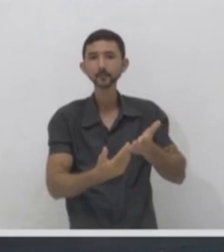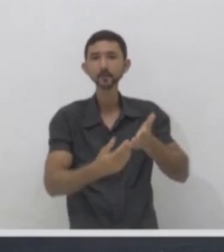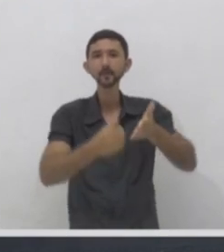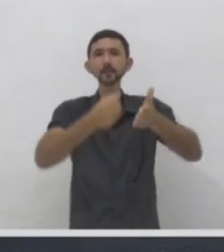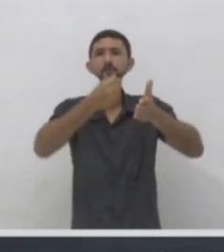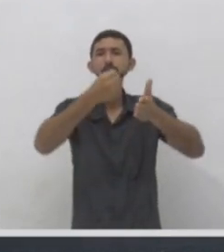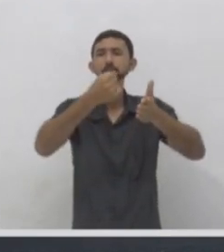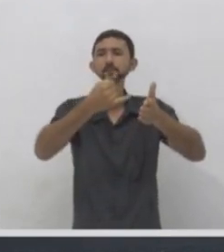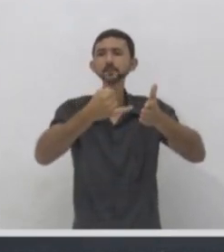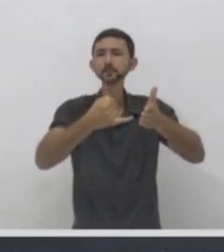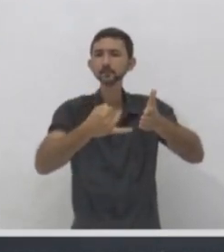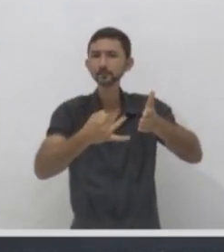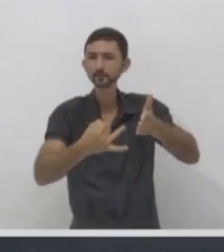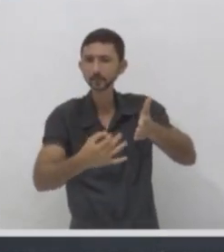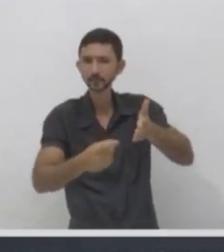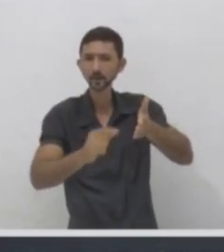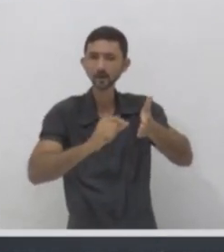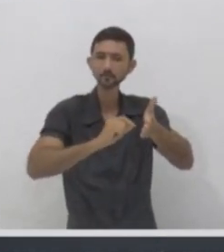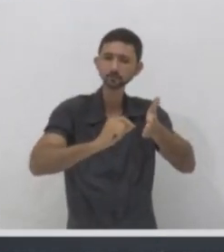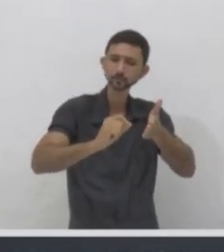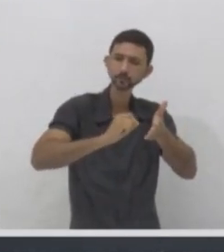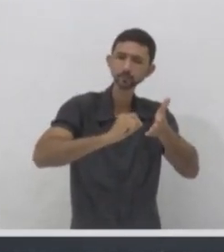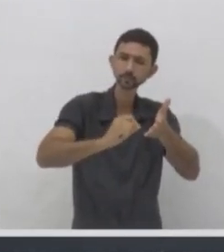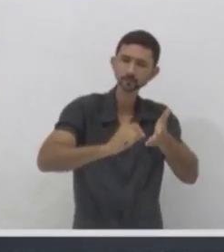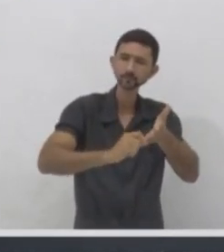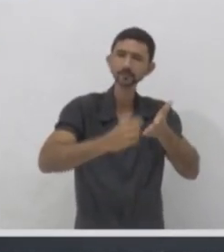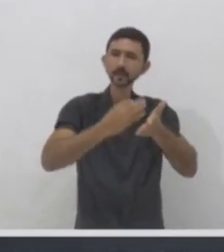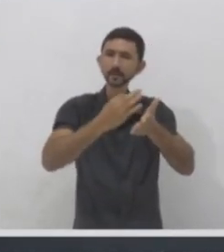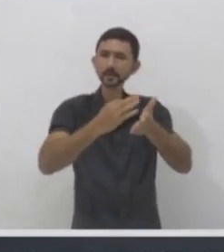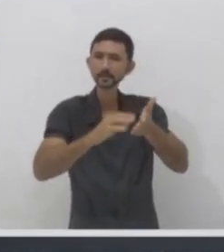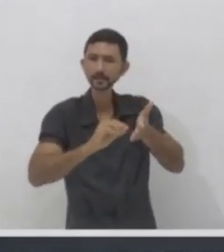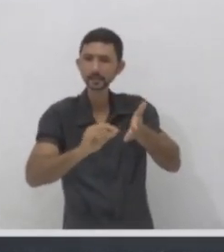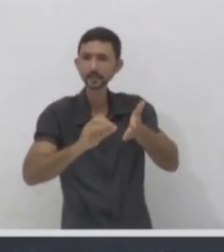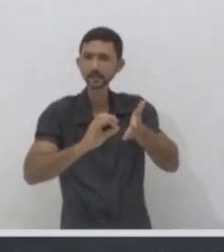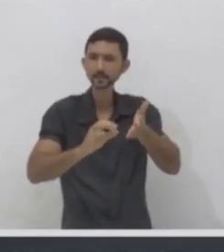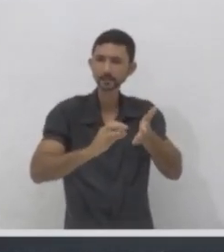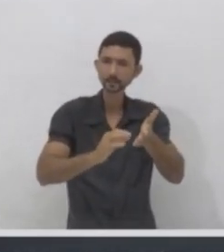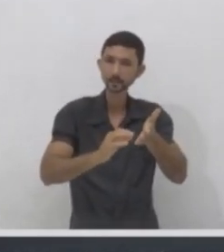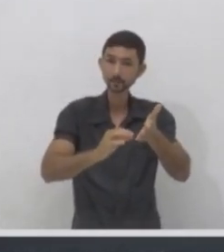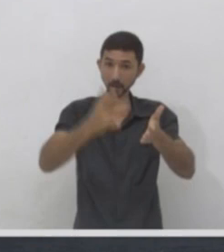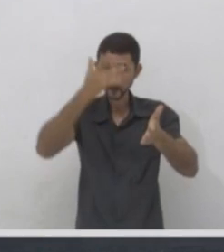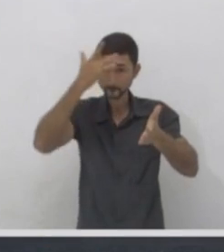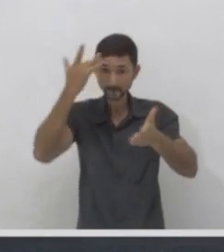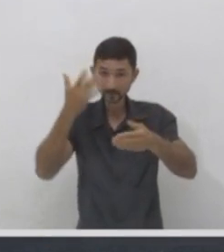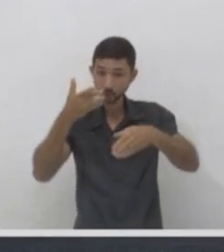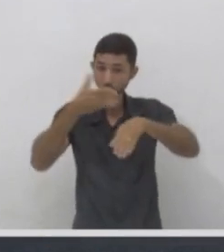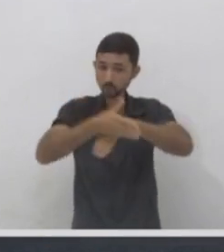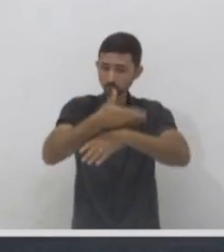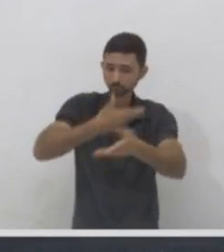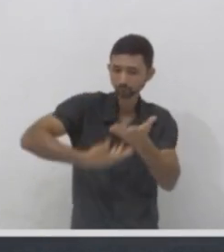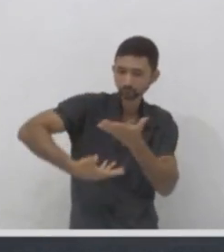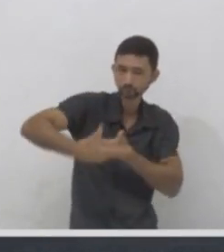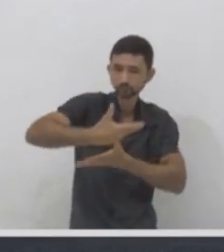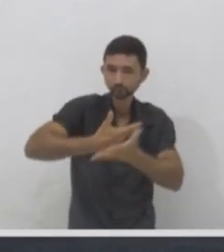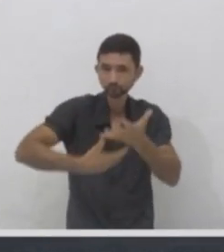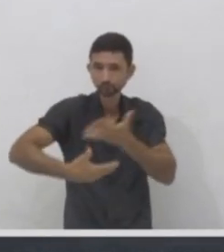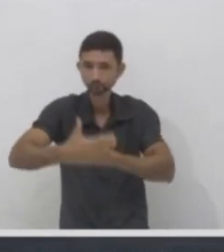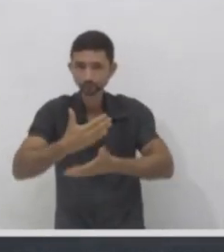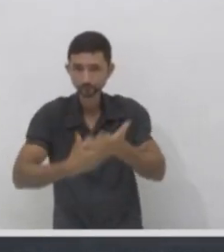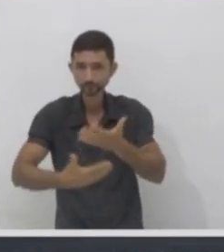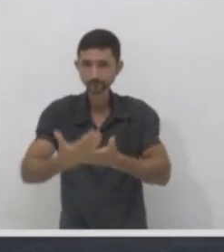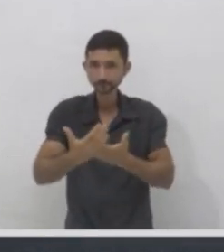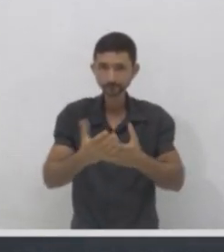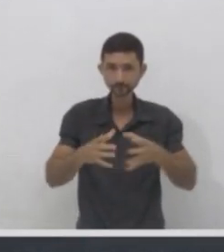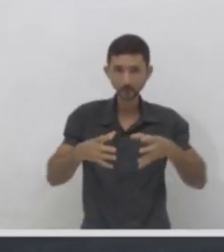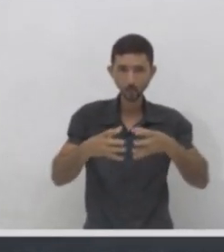vai começar a colocar o texto de uma forma que as personagens interajam entre si em torno